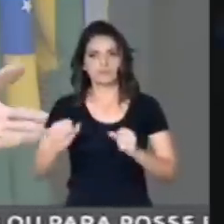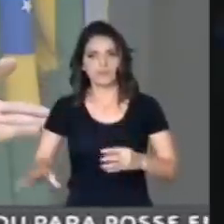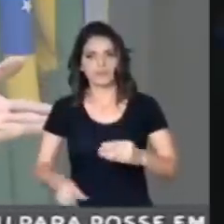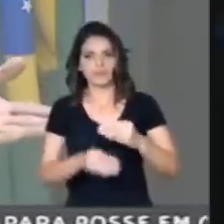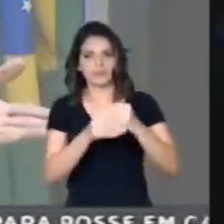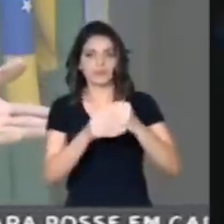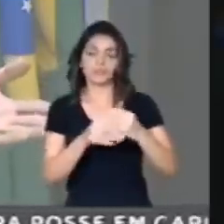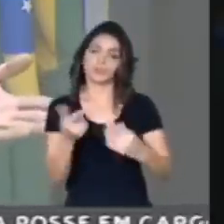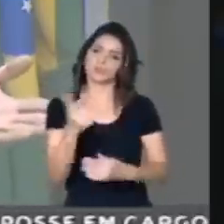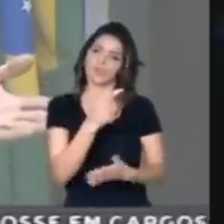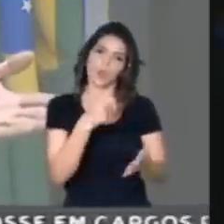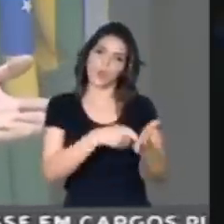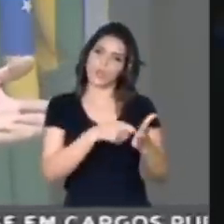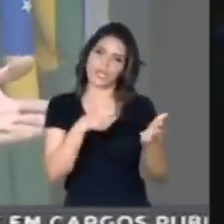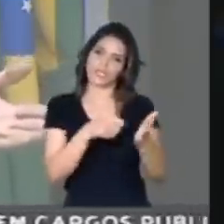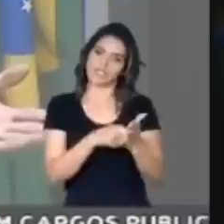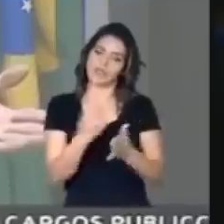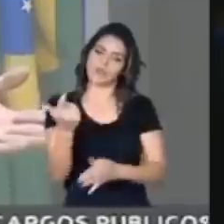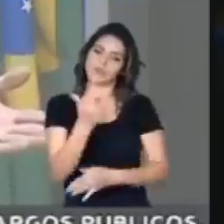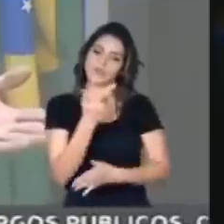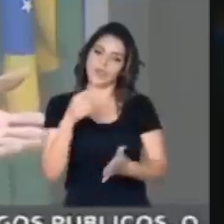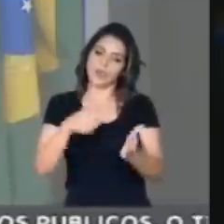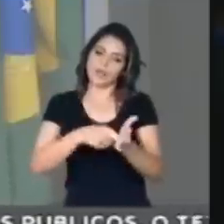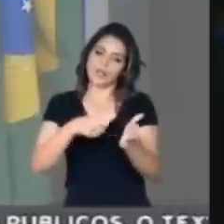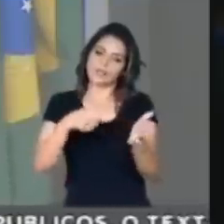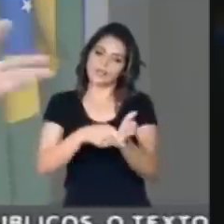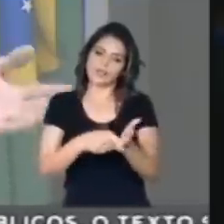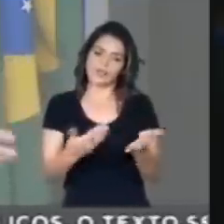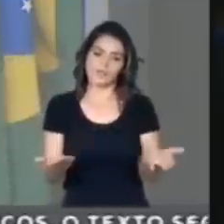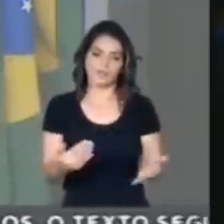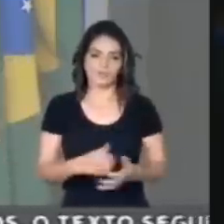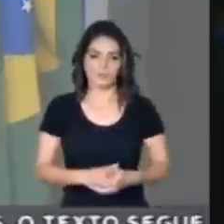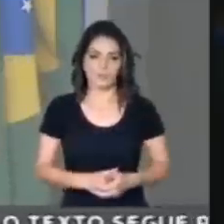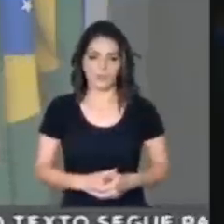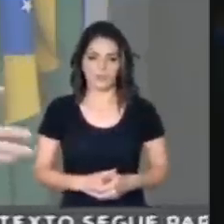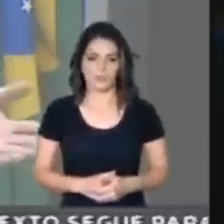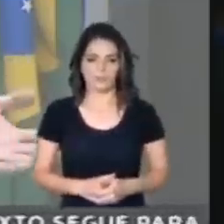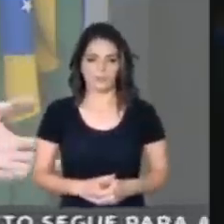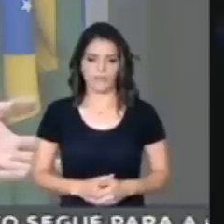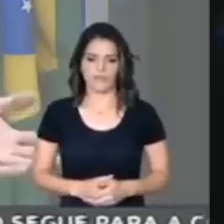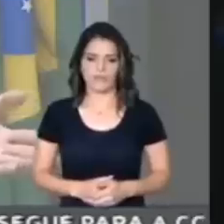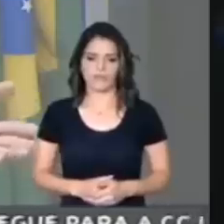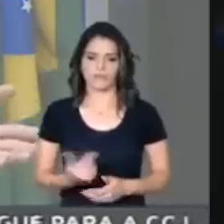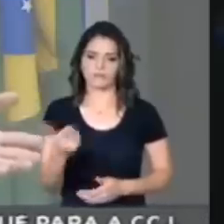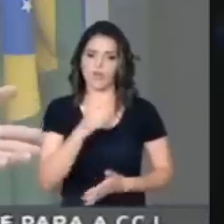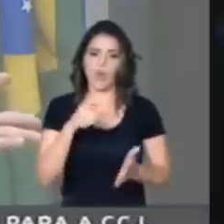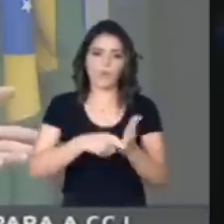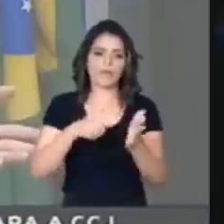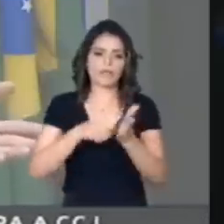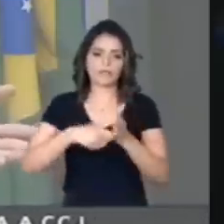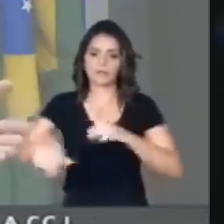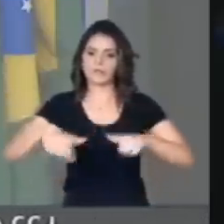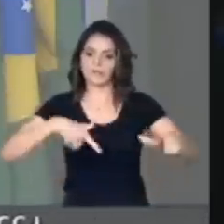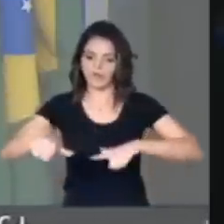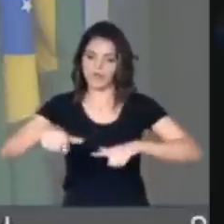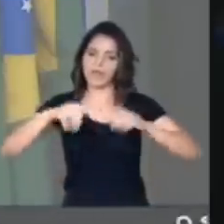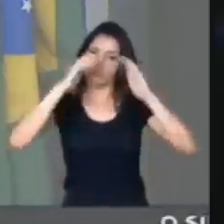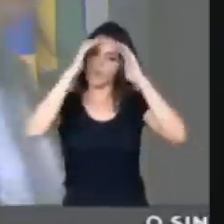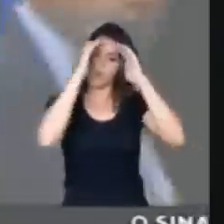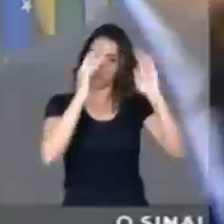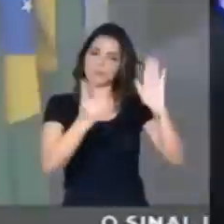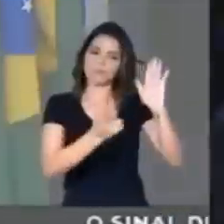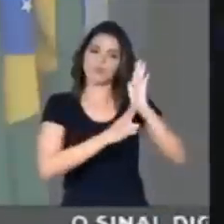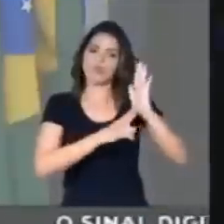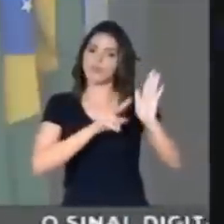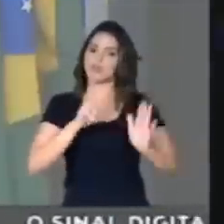há obrigação, não há obrigação de fazer, não há obrigação de trabalhar. Logo, cumpro minha palavra ao não